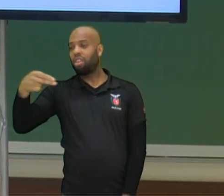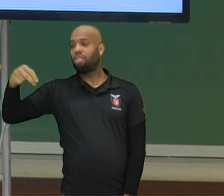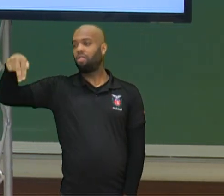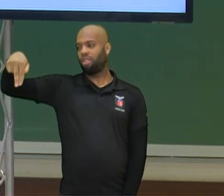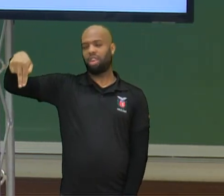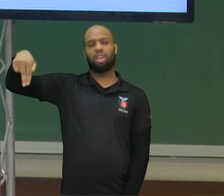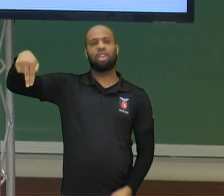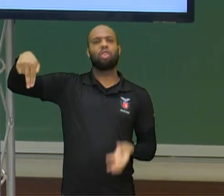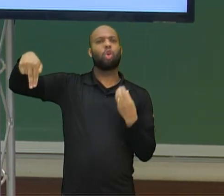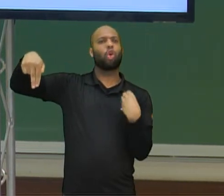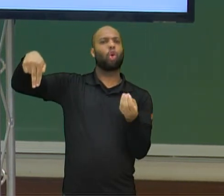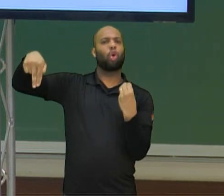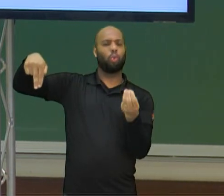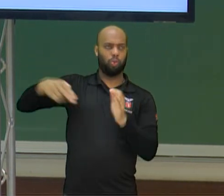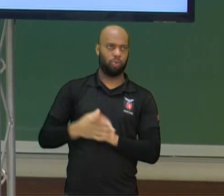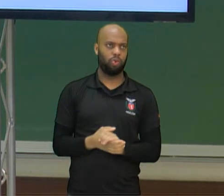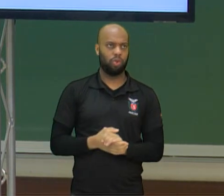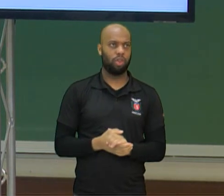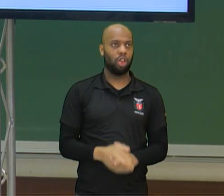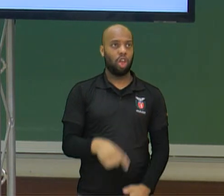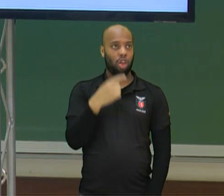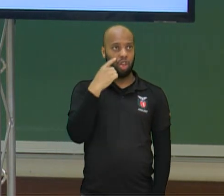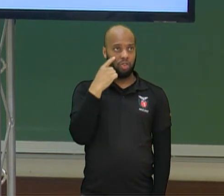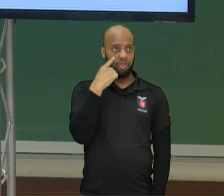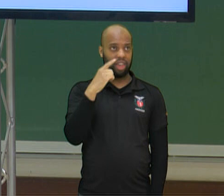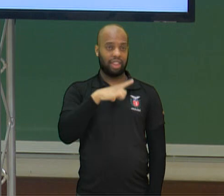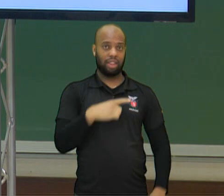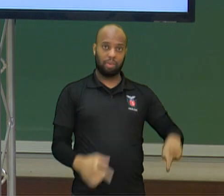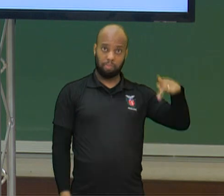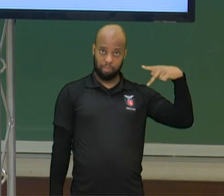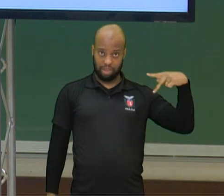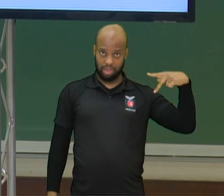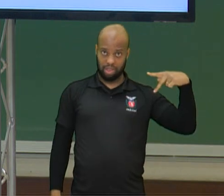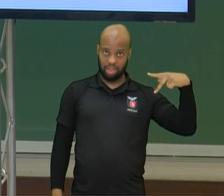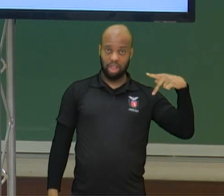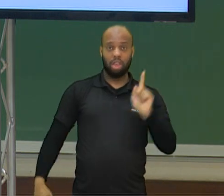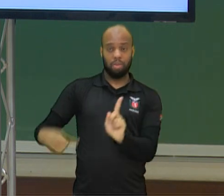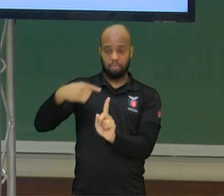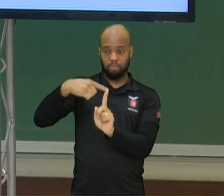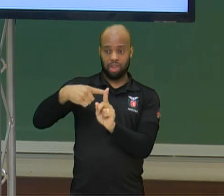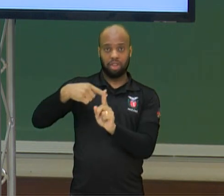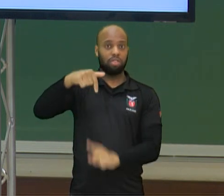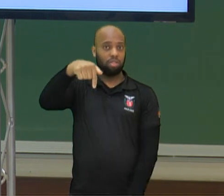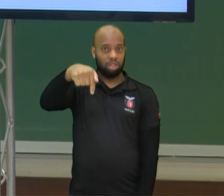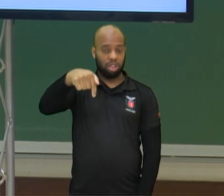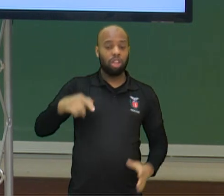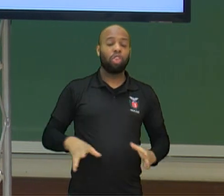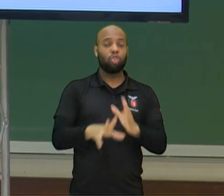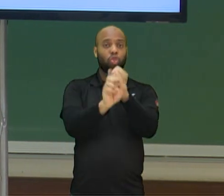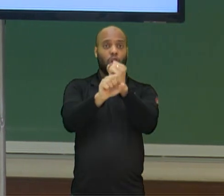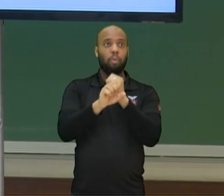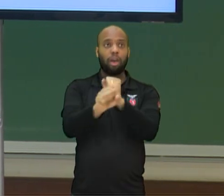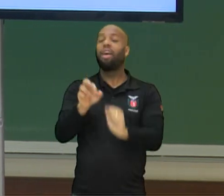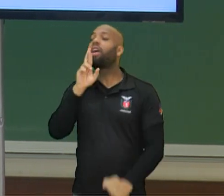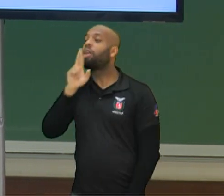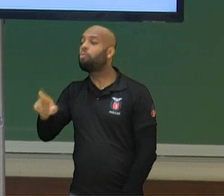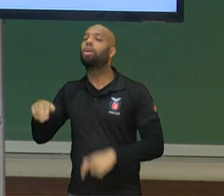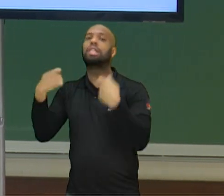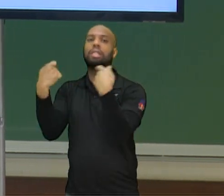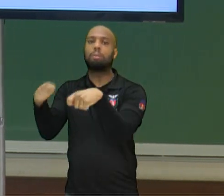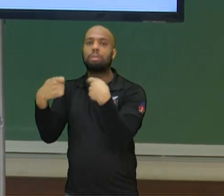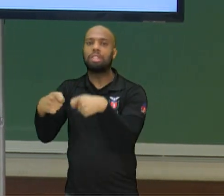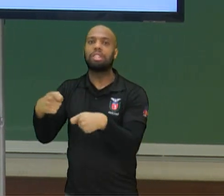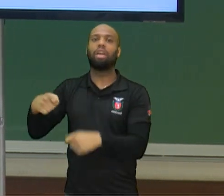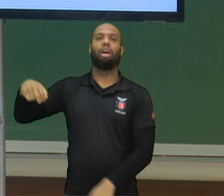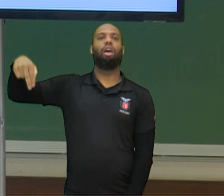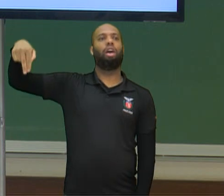vai fazer? Então, nós vamos pegar o Q, o P mais o Q, somá-los e o resultado tem que ser